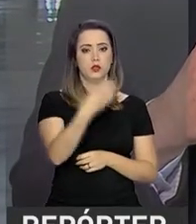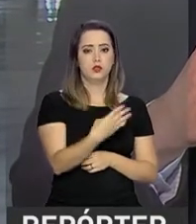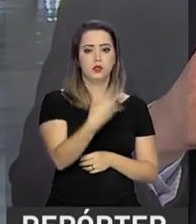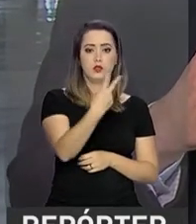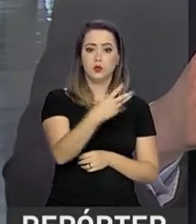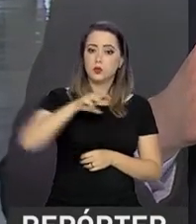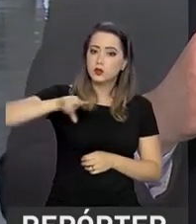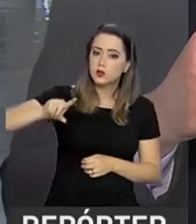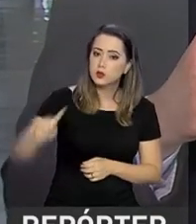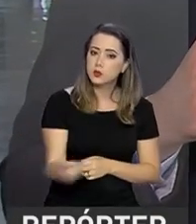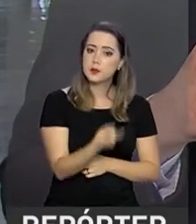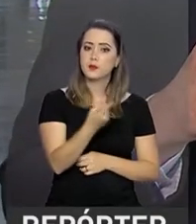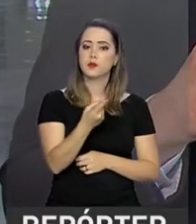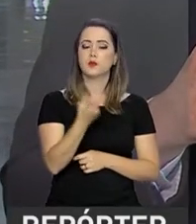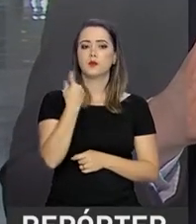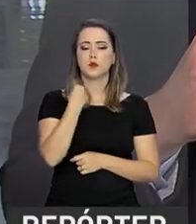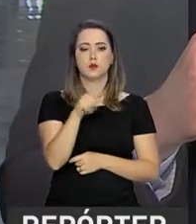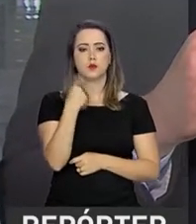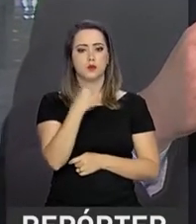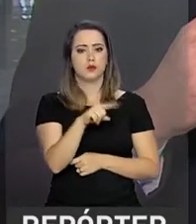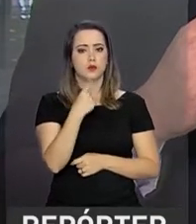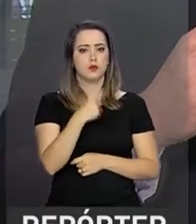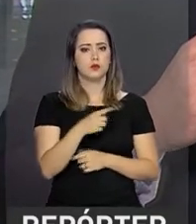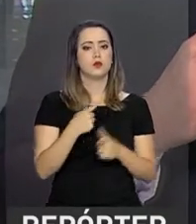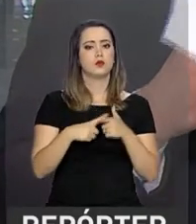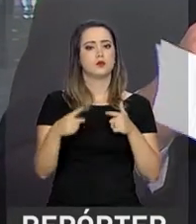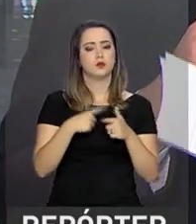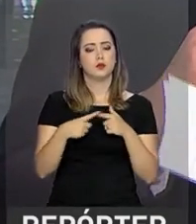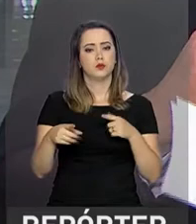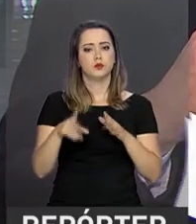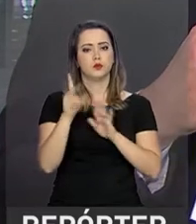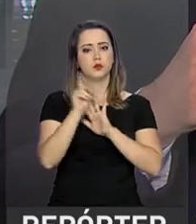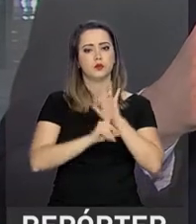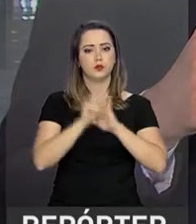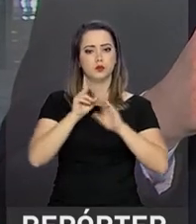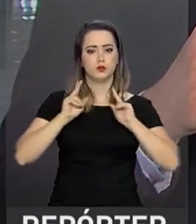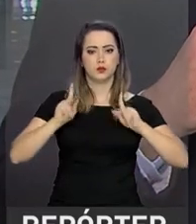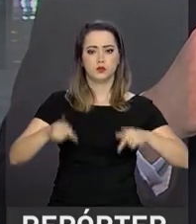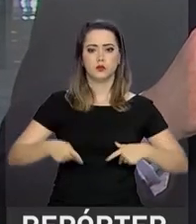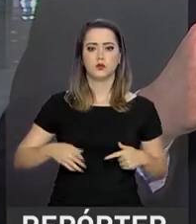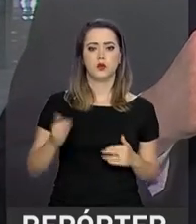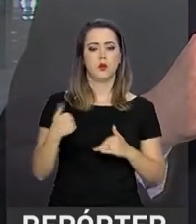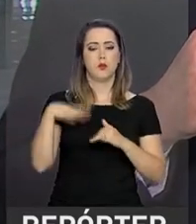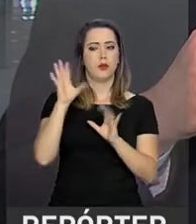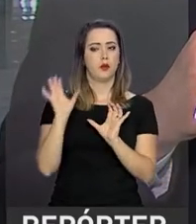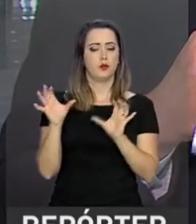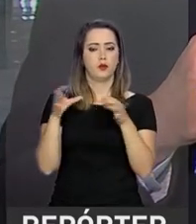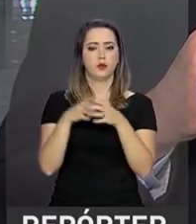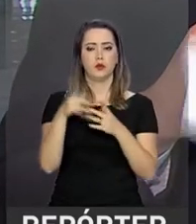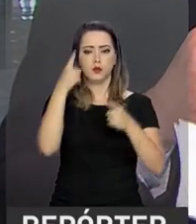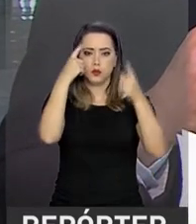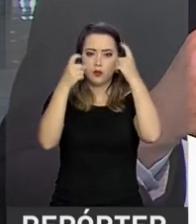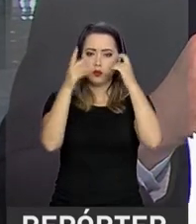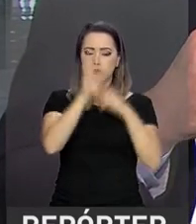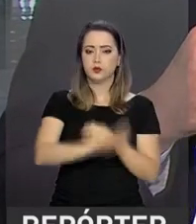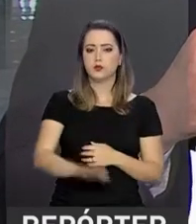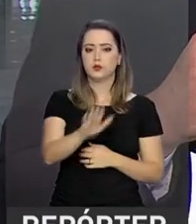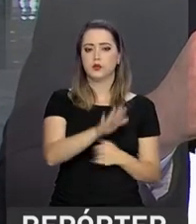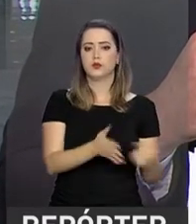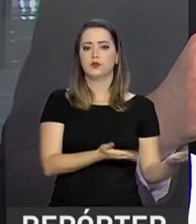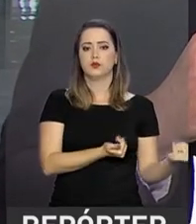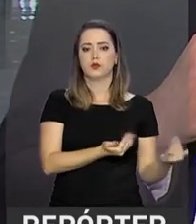mil denúncias de violações de direitos humanos. A maior parte estava relacionada a violências contra criança